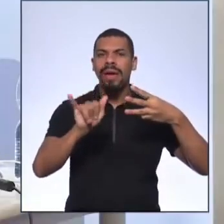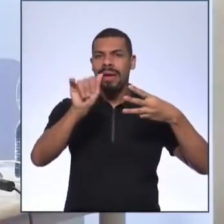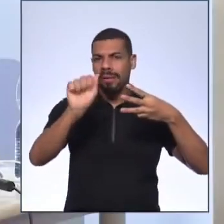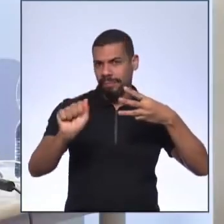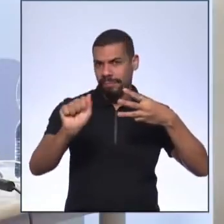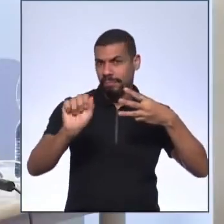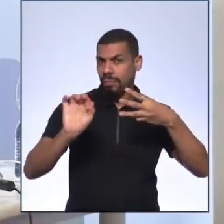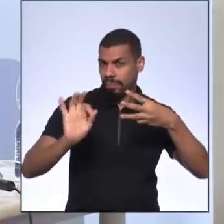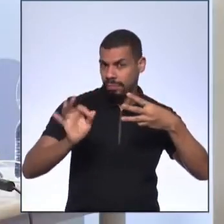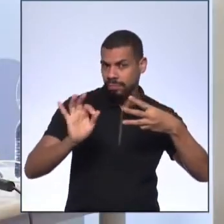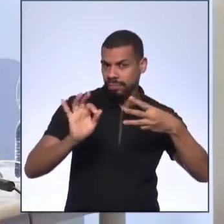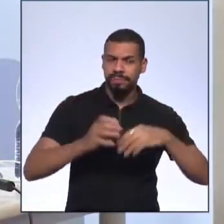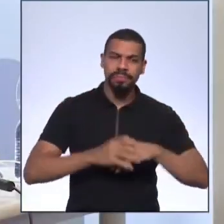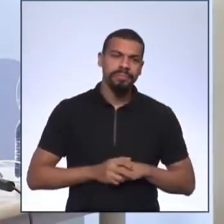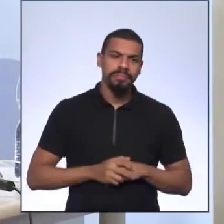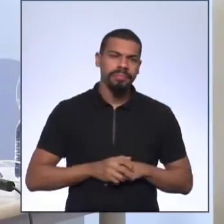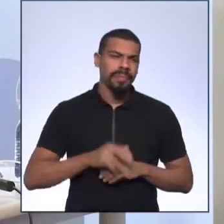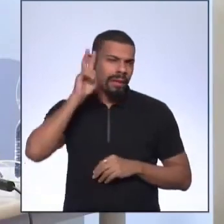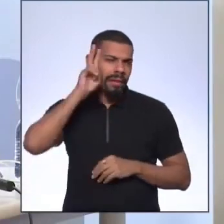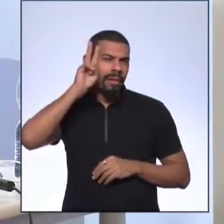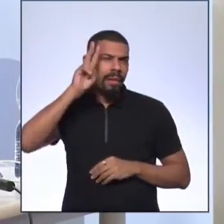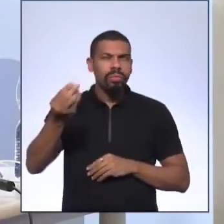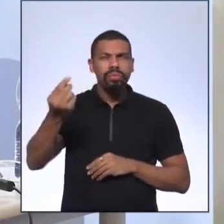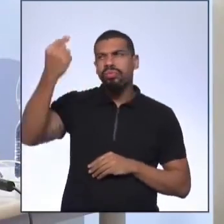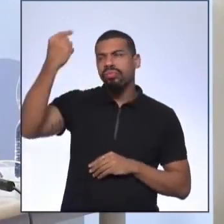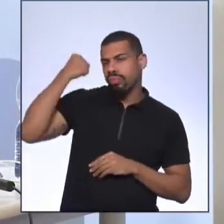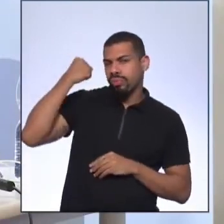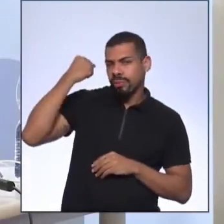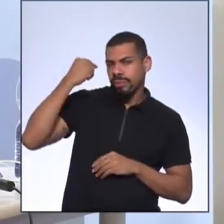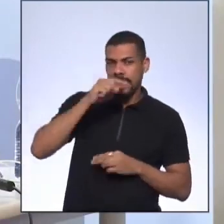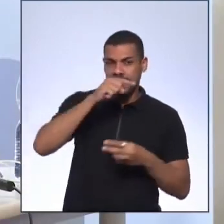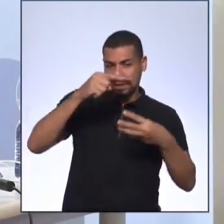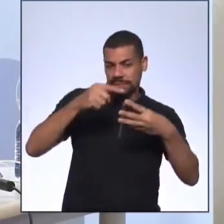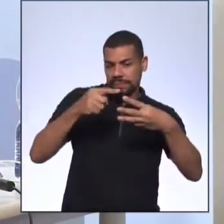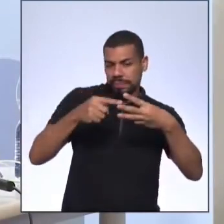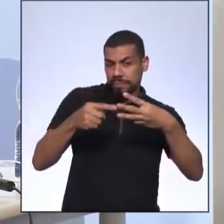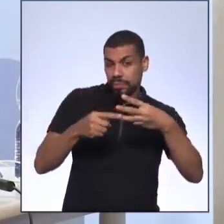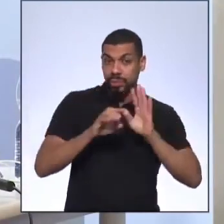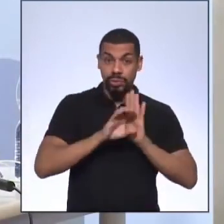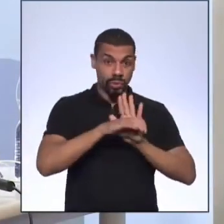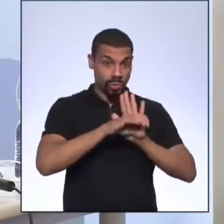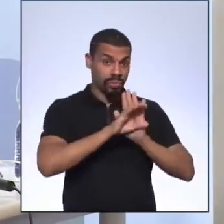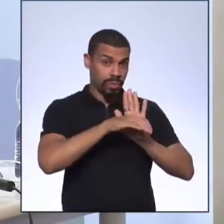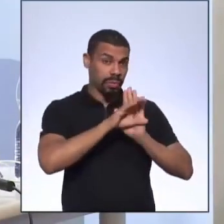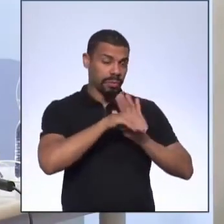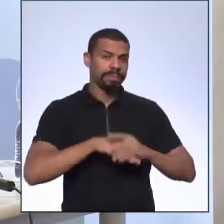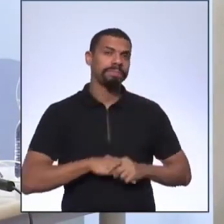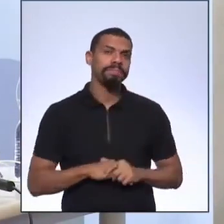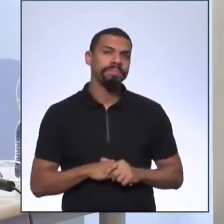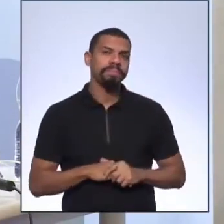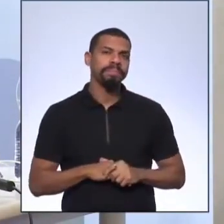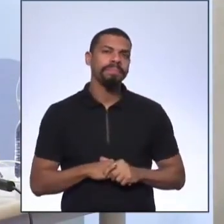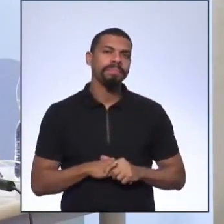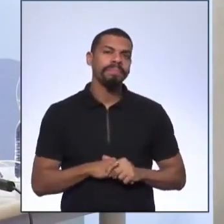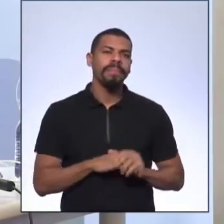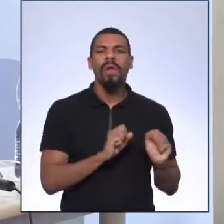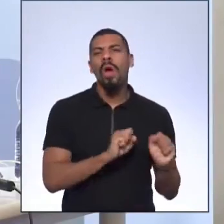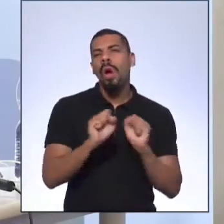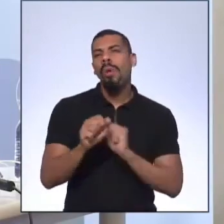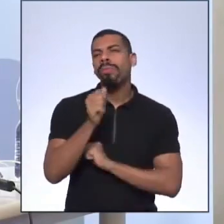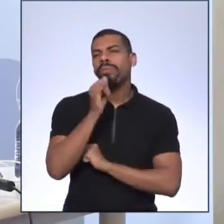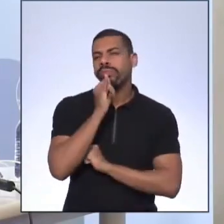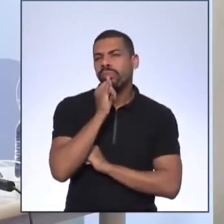eucariontes. E aí a gente vai relembrar aí cada um desses conceitos, certo? Então, a gente pode observar